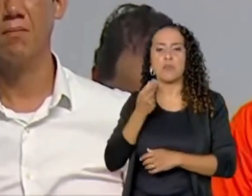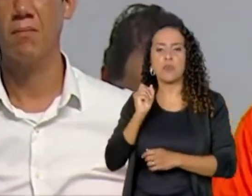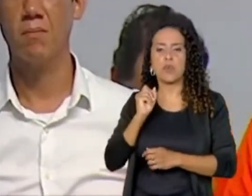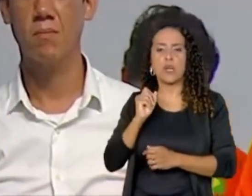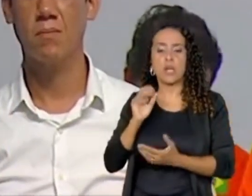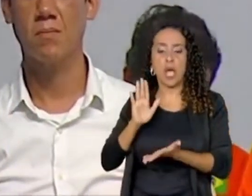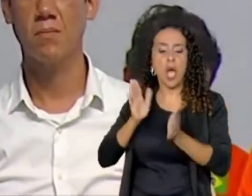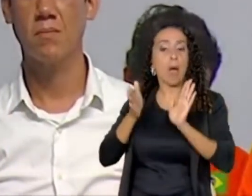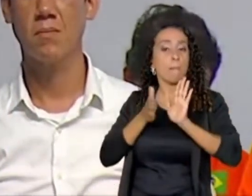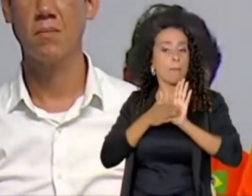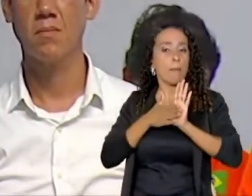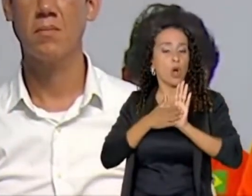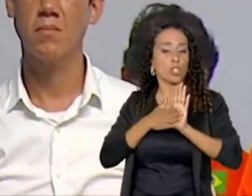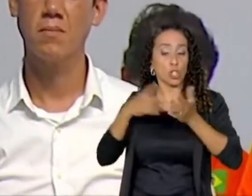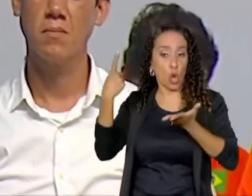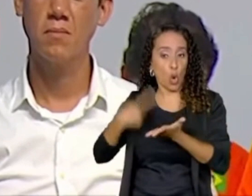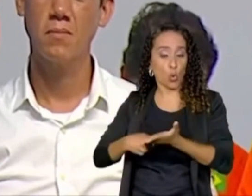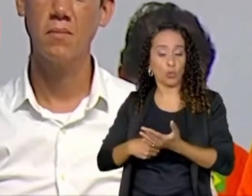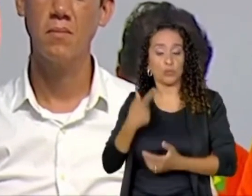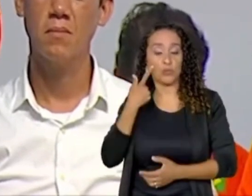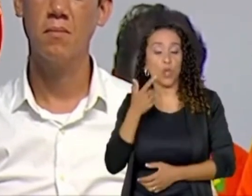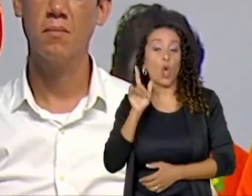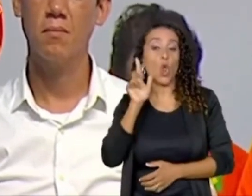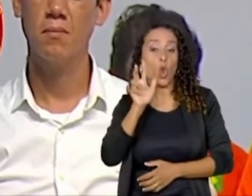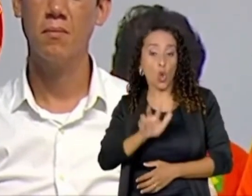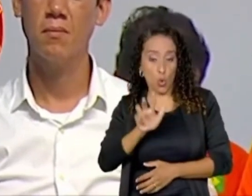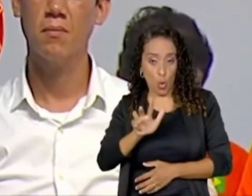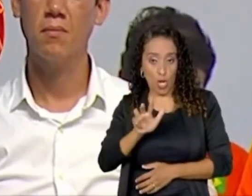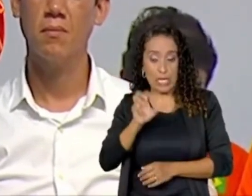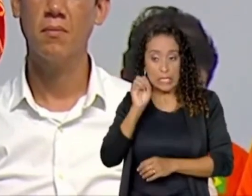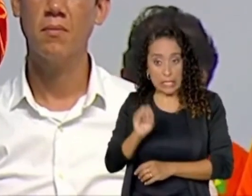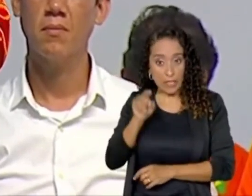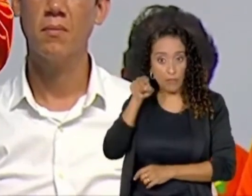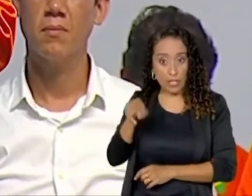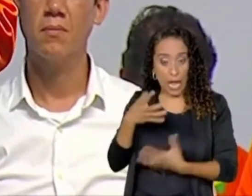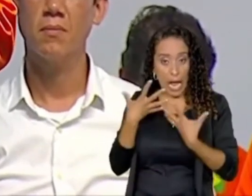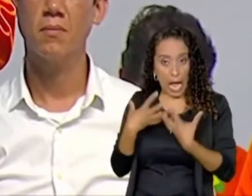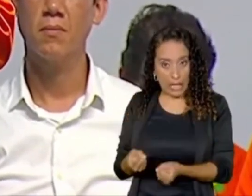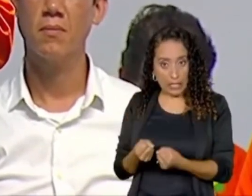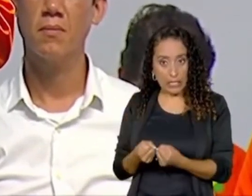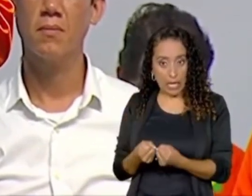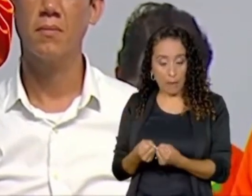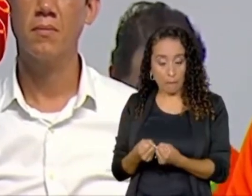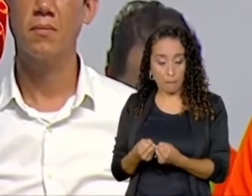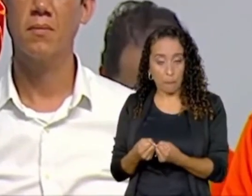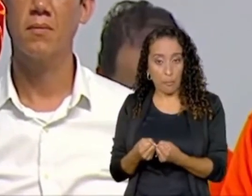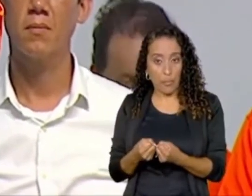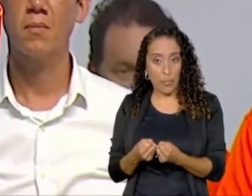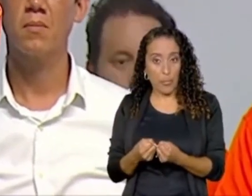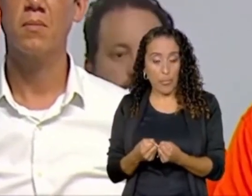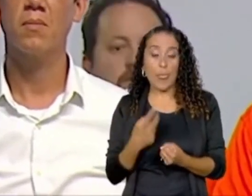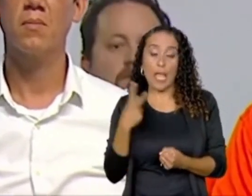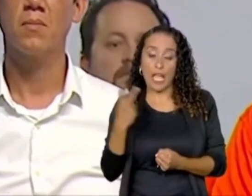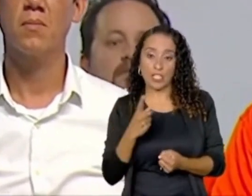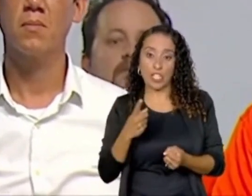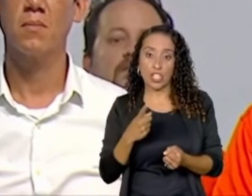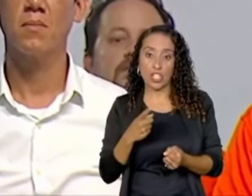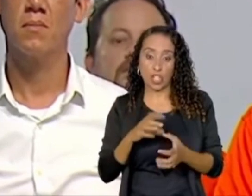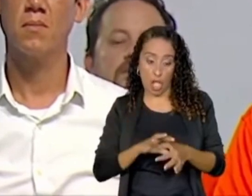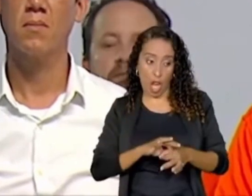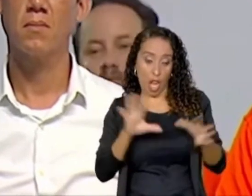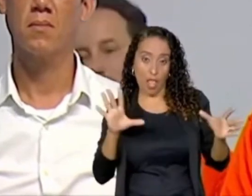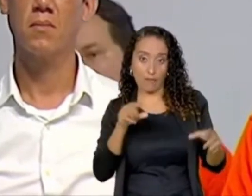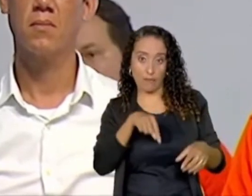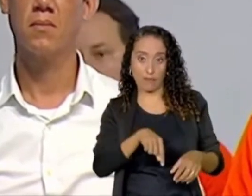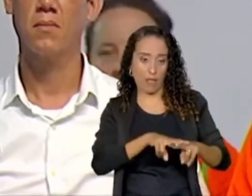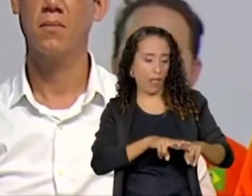de acordo. Ô Lula, se você aceitar, a gente tira você daqui.